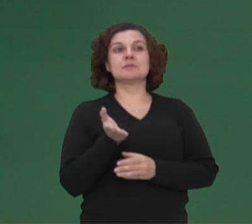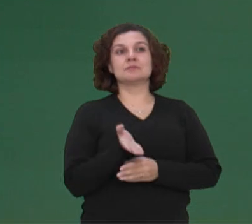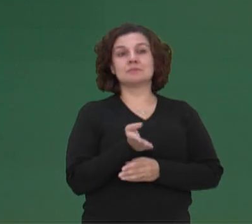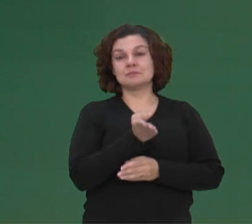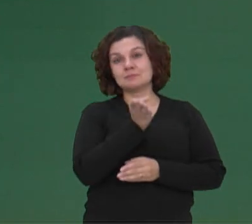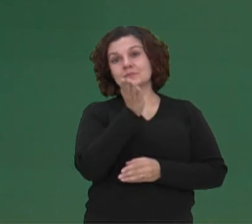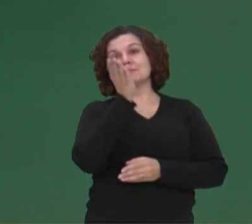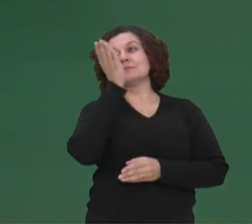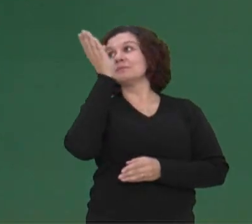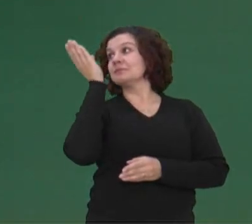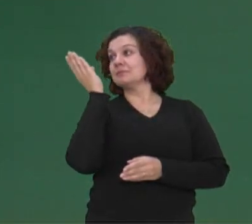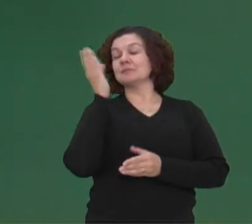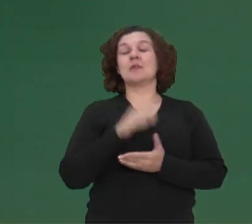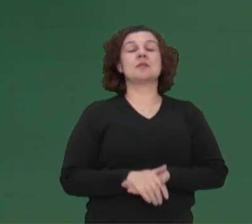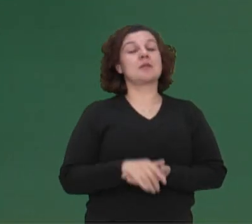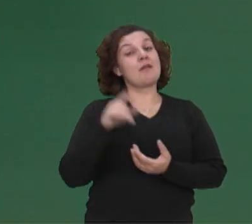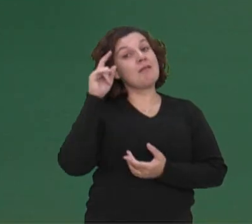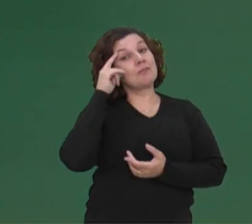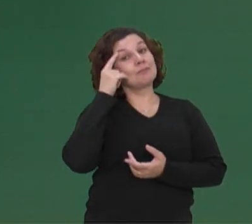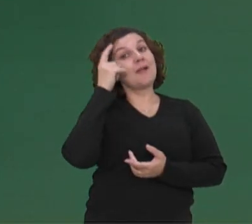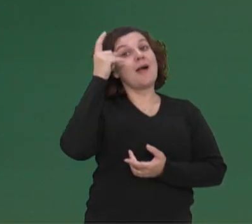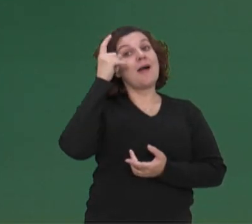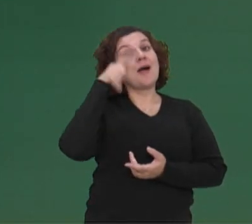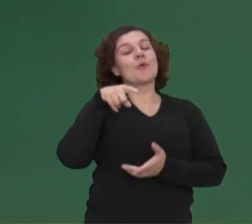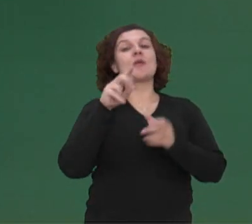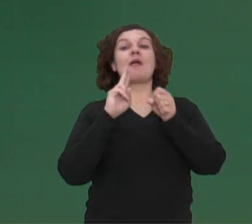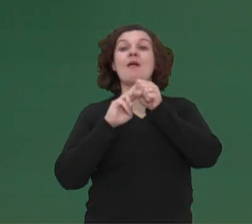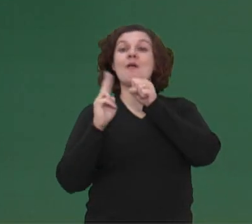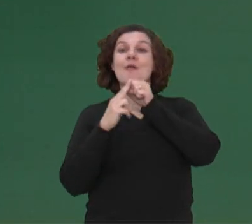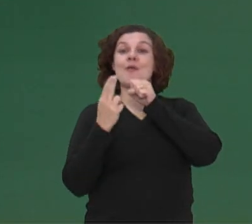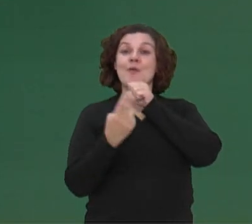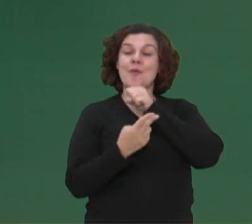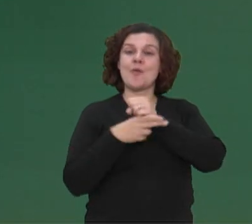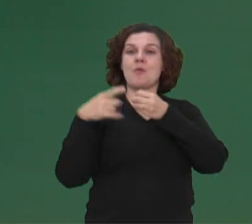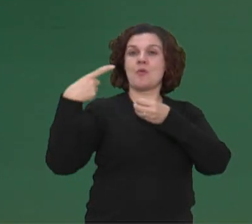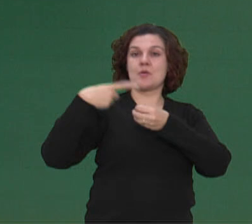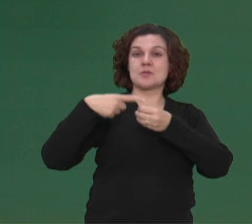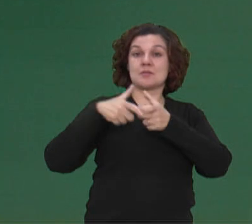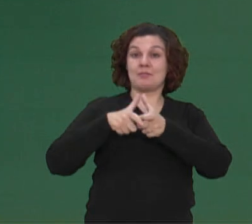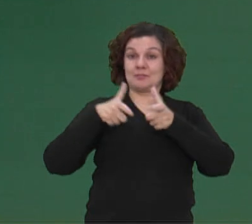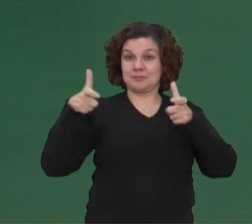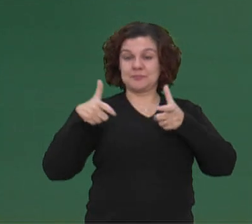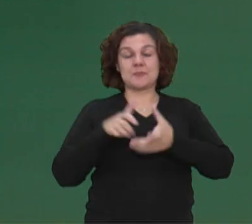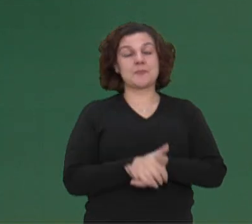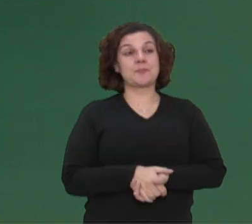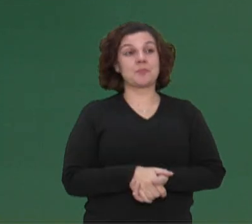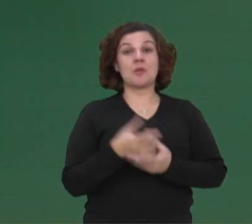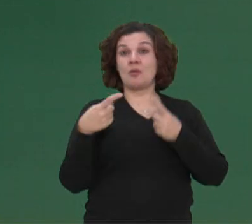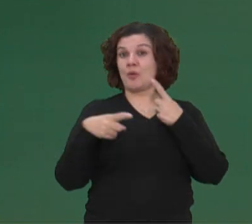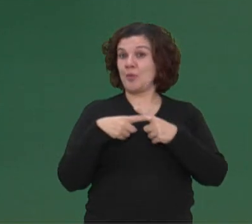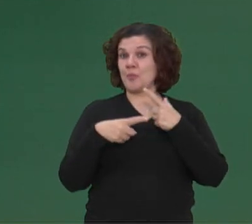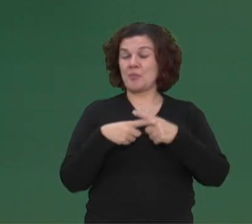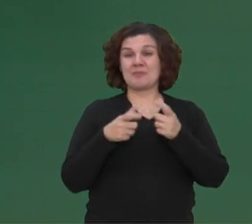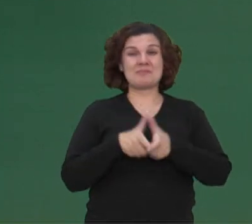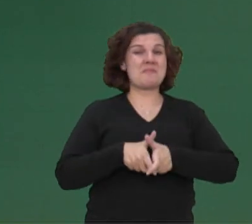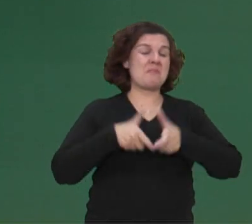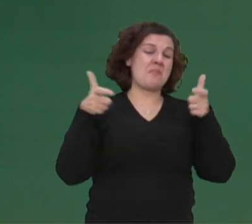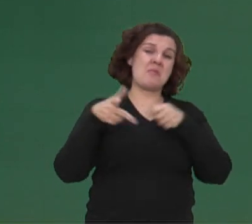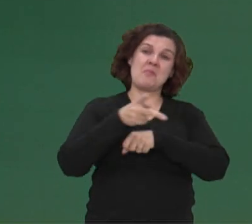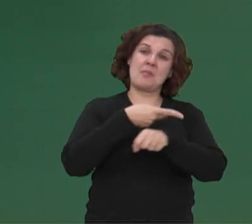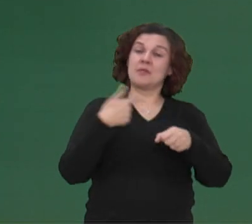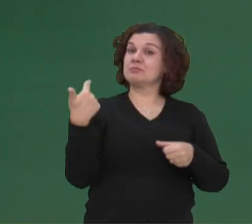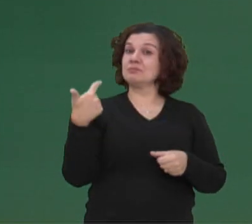ter essa ideia, né, de urbanização. Mas não é toda ela, porque tem vários países que não têm